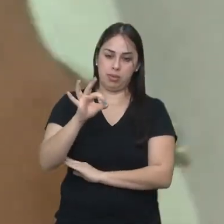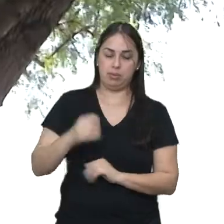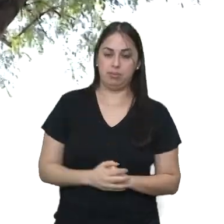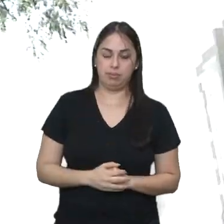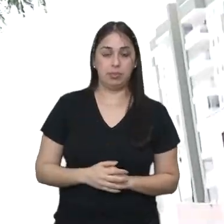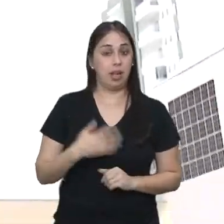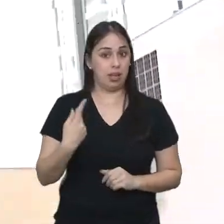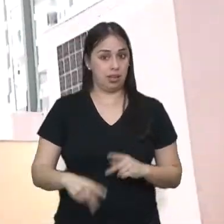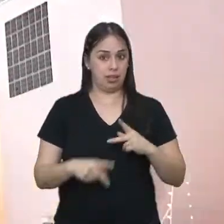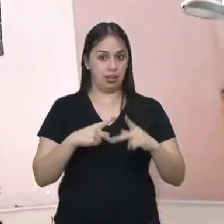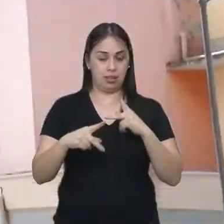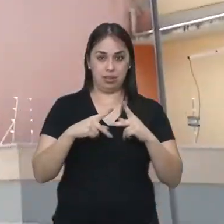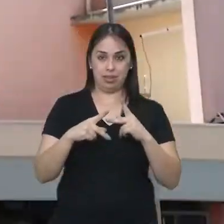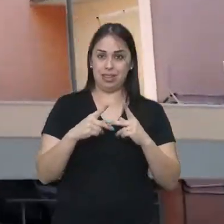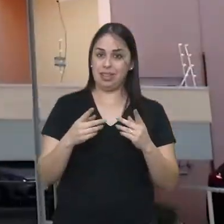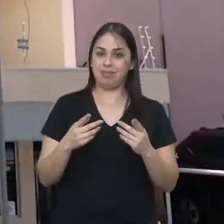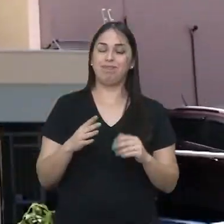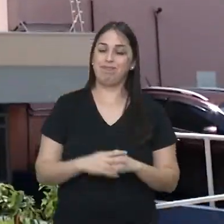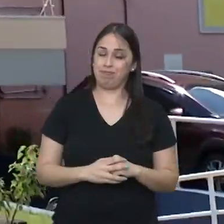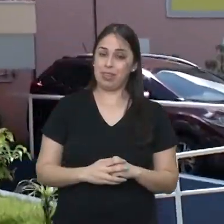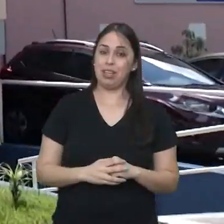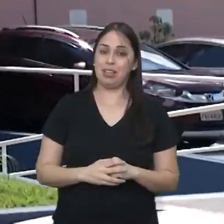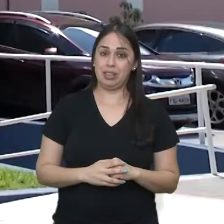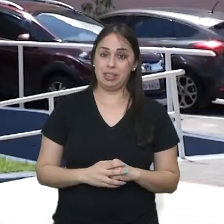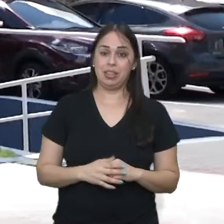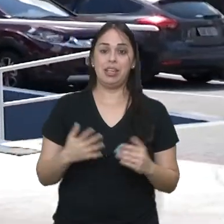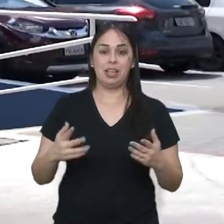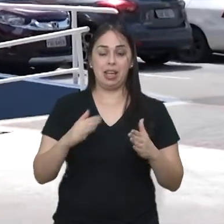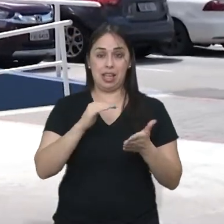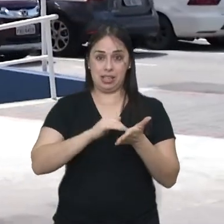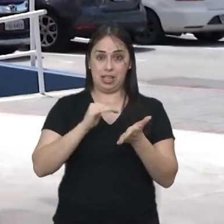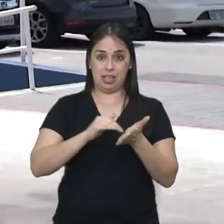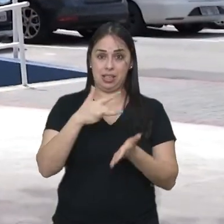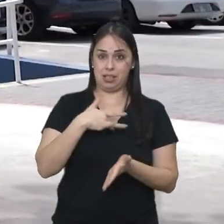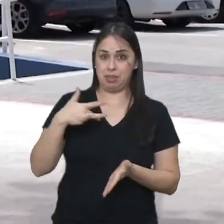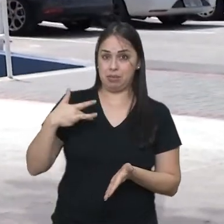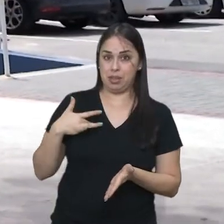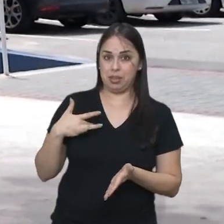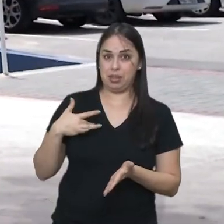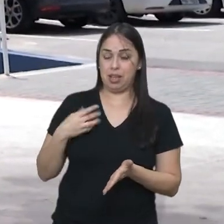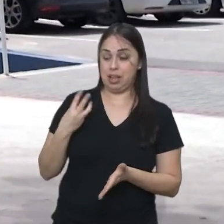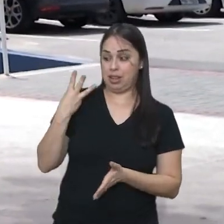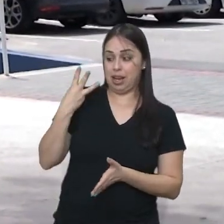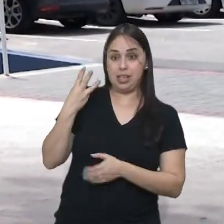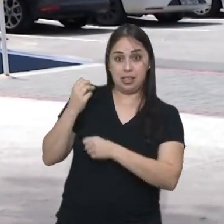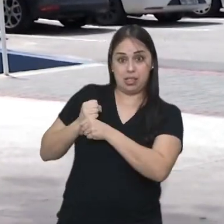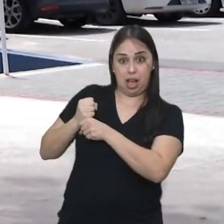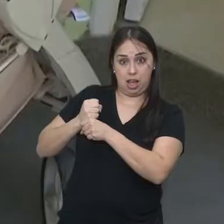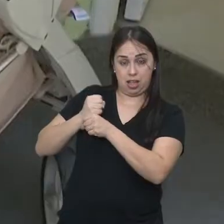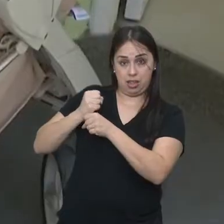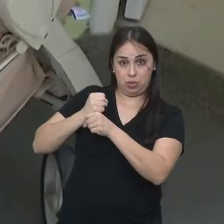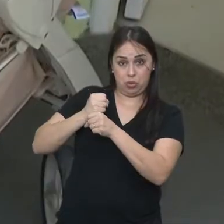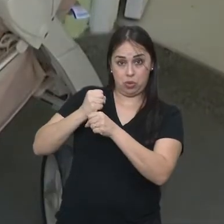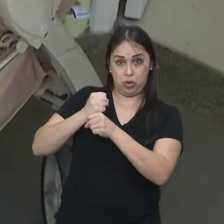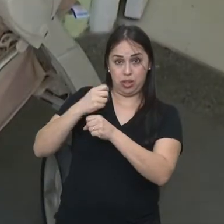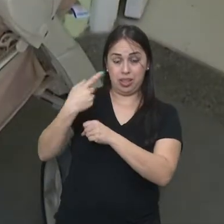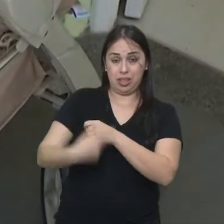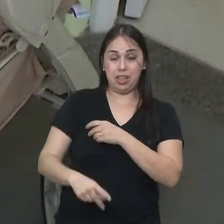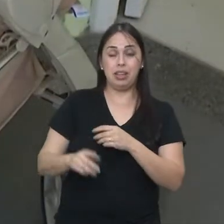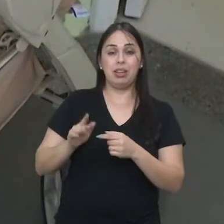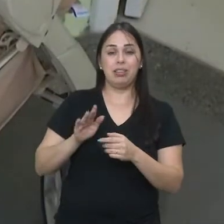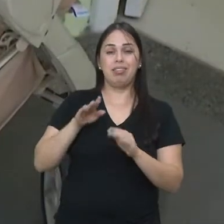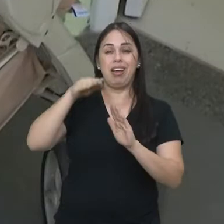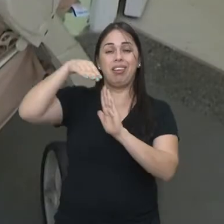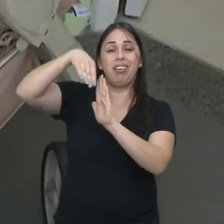71,4%. Aqui em São José não foi diferente. Segundo a Secretaria de Saúde, nos últimos 3 anos, nosso município